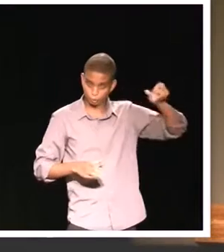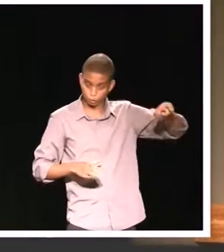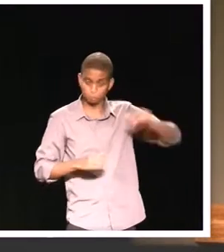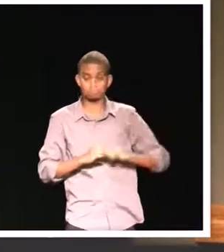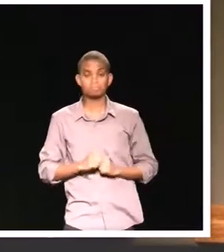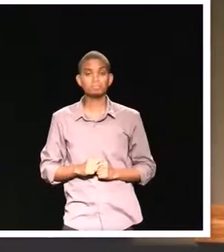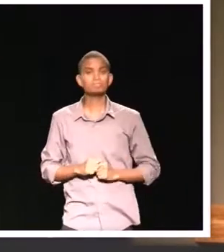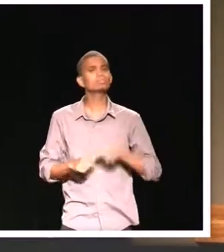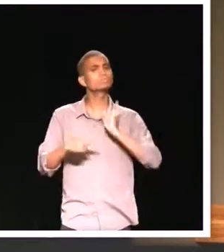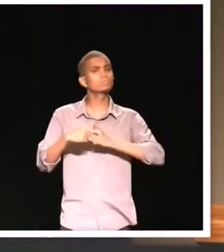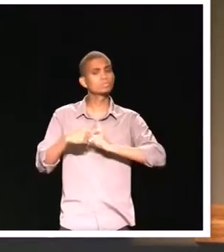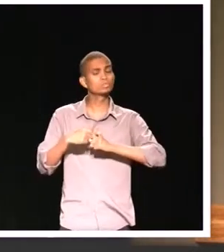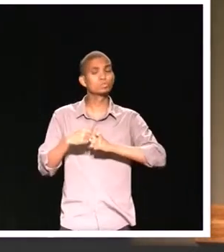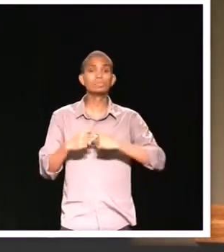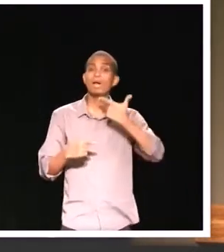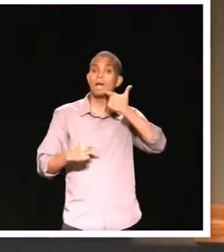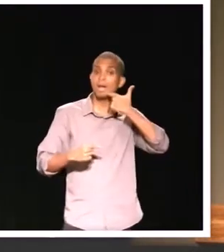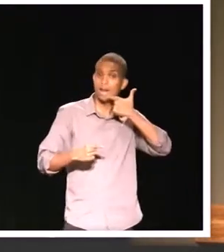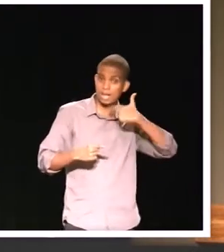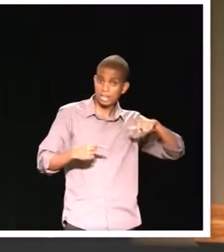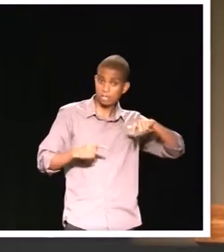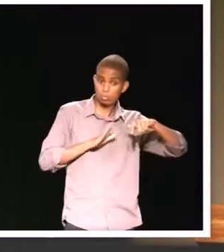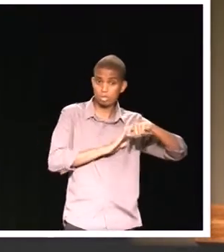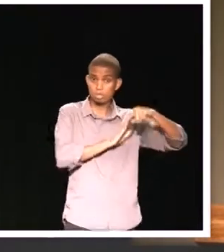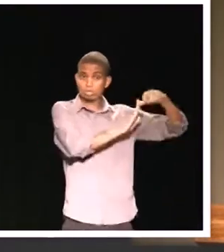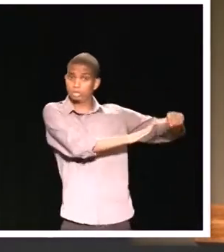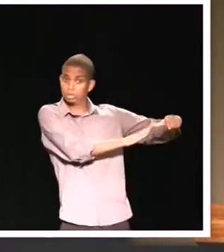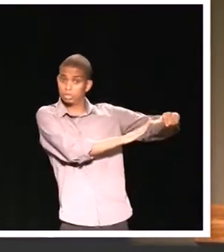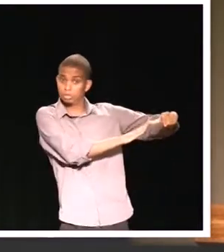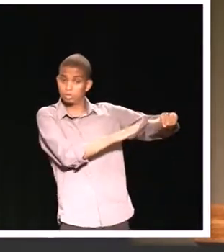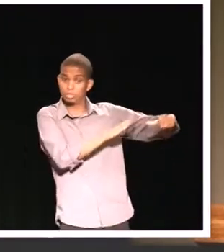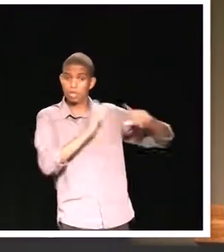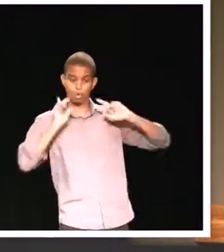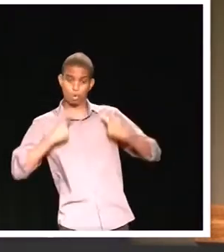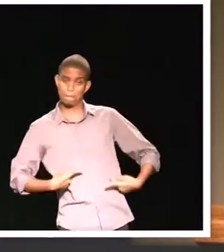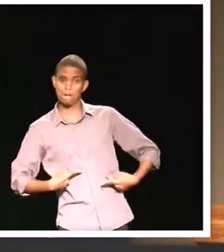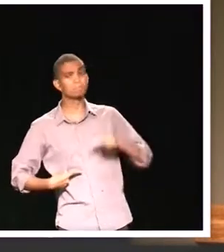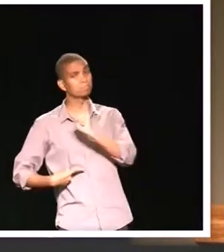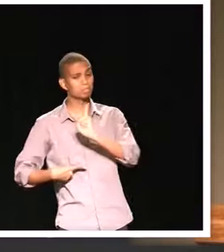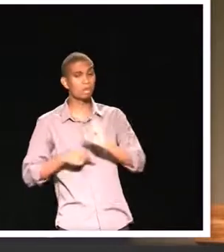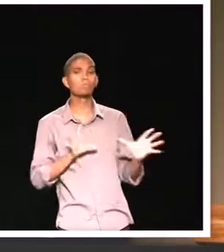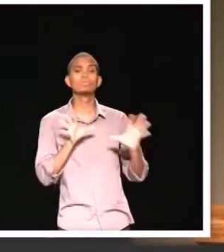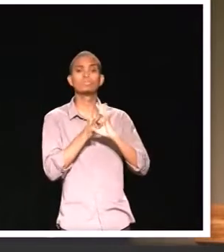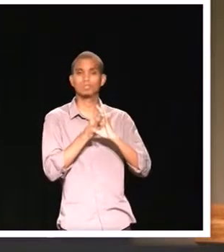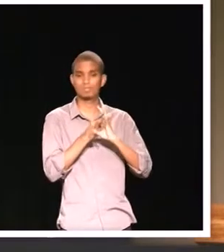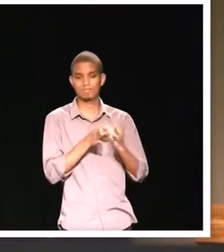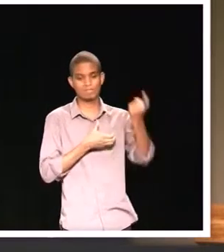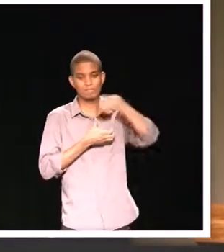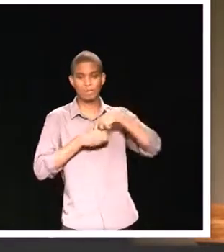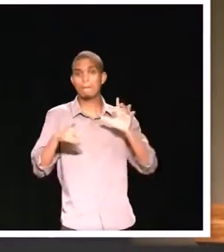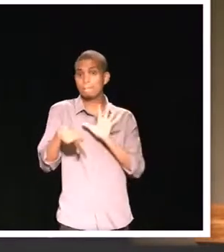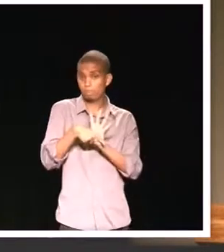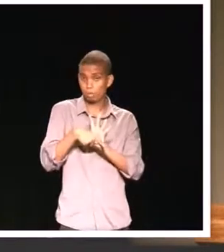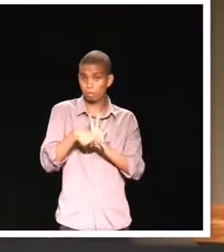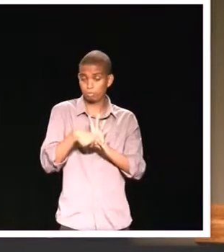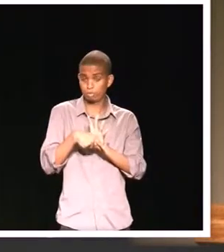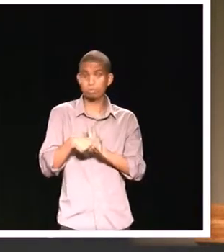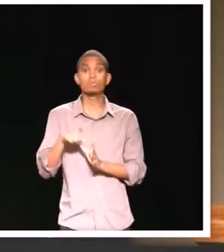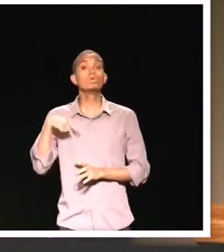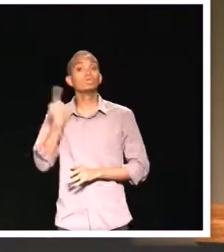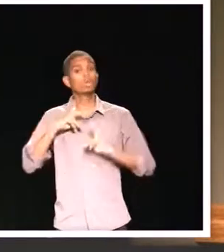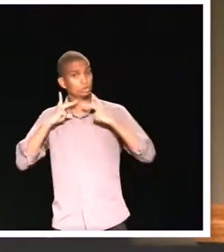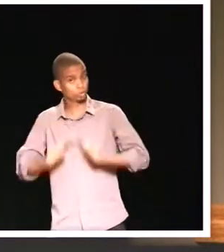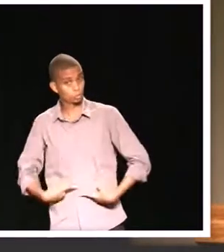Porque as línguas não são exteriores à sua condição humana, mas para o homem as línguas são o miolo da sua